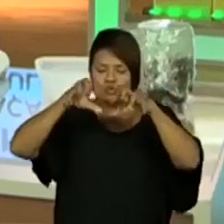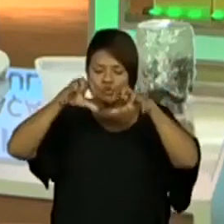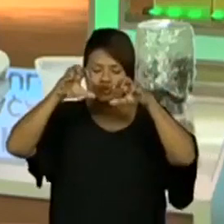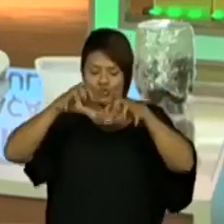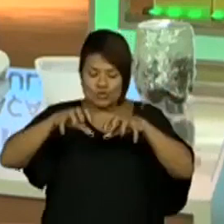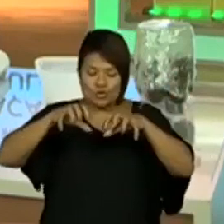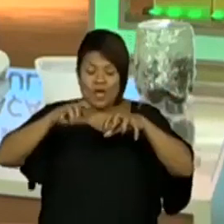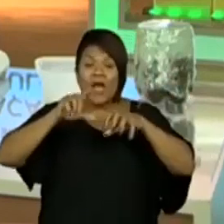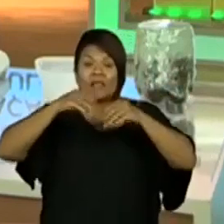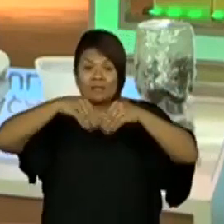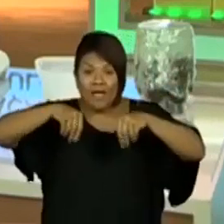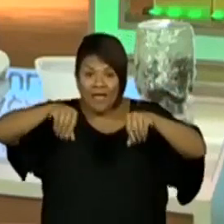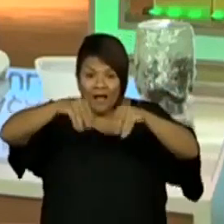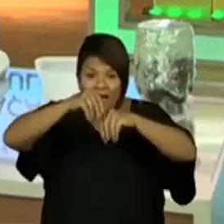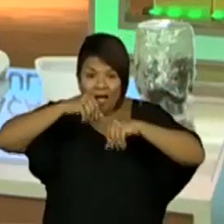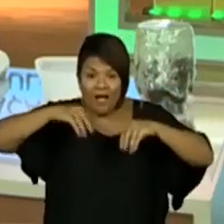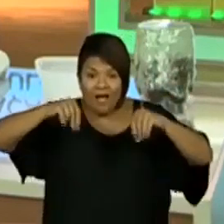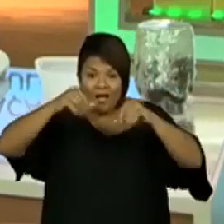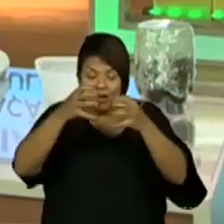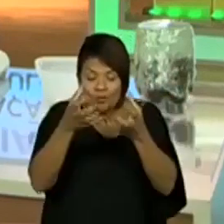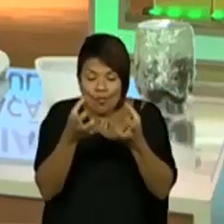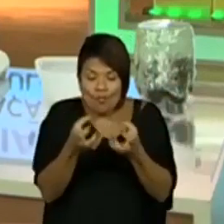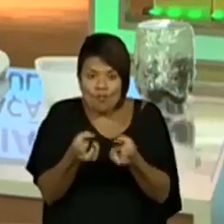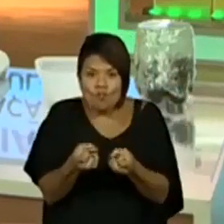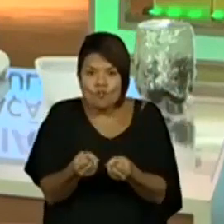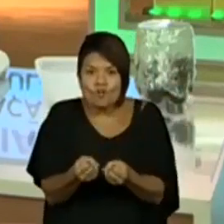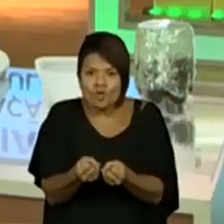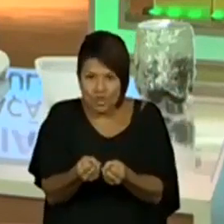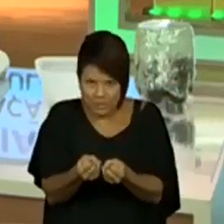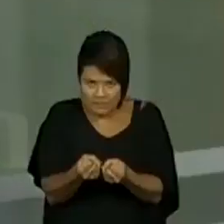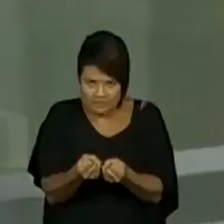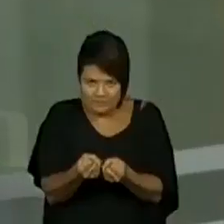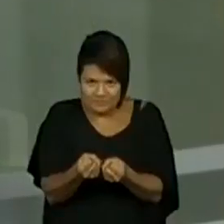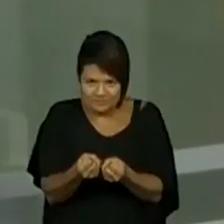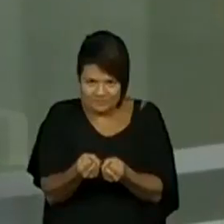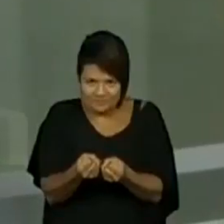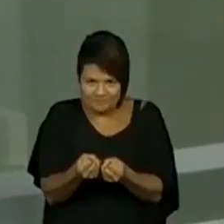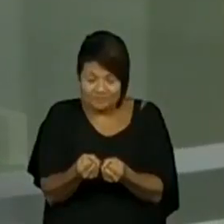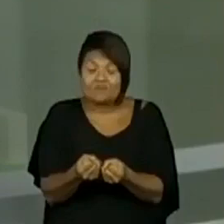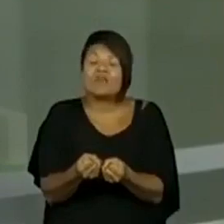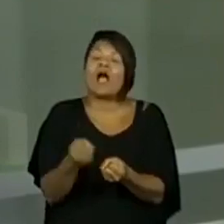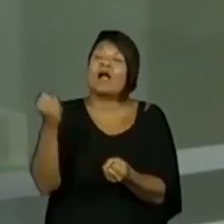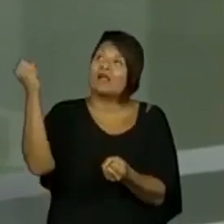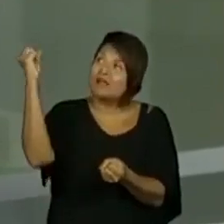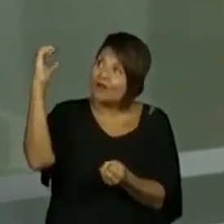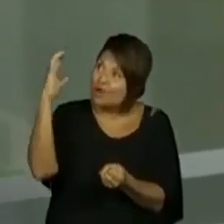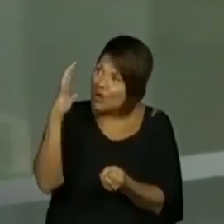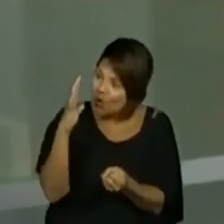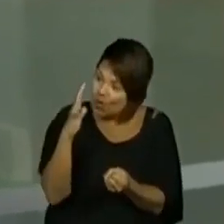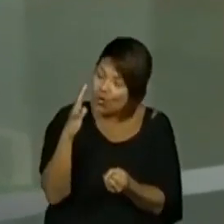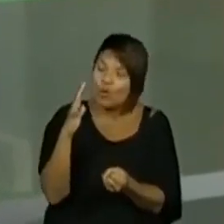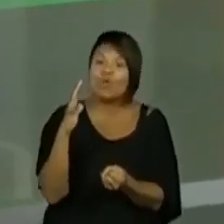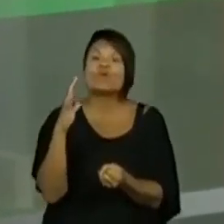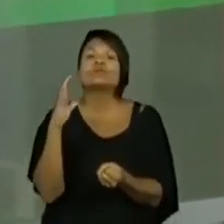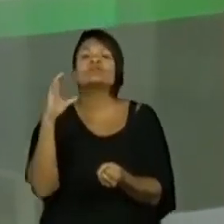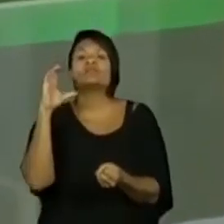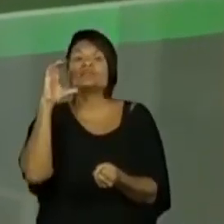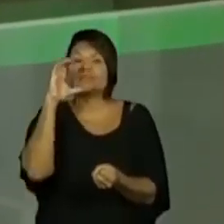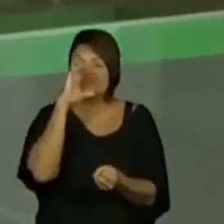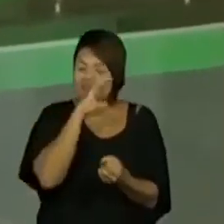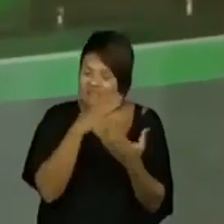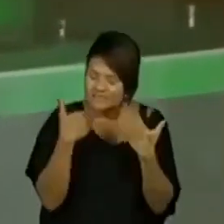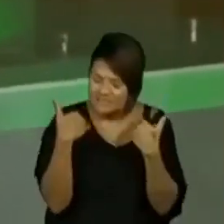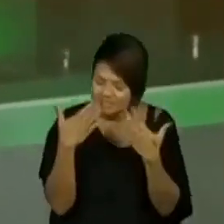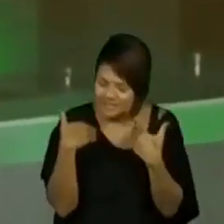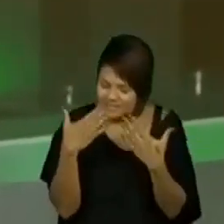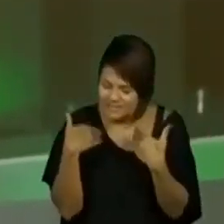aqui presente na superfície do nosso planeta. A luminosidade, o calor, aquece de novo essa